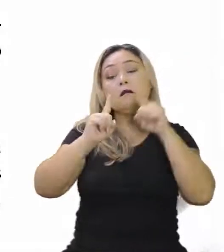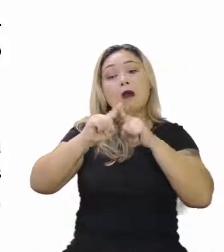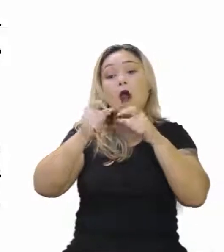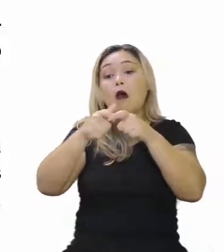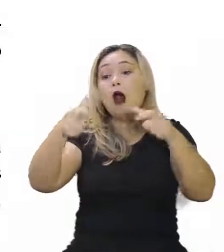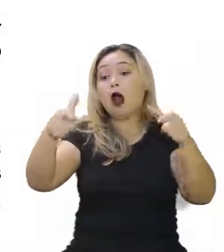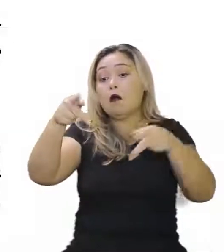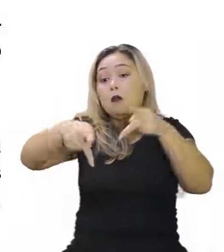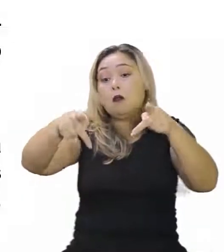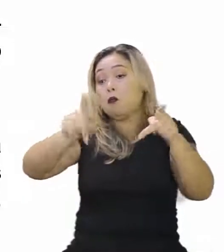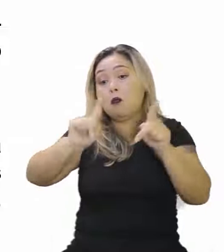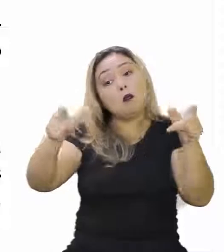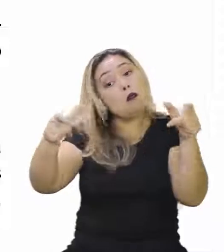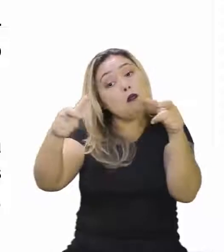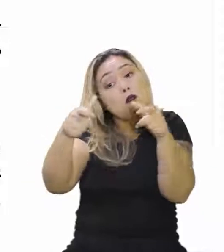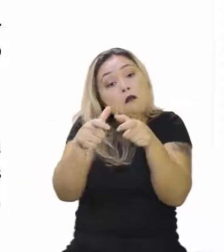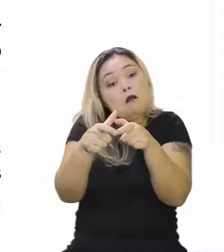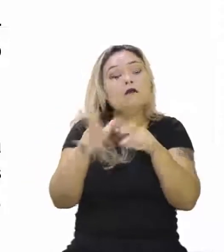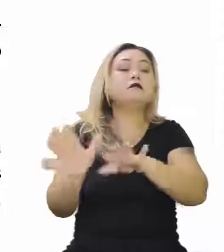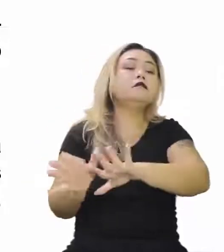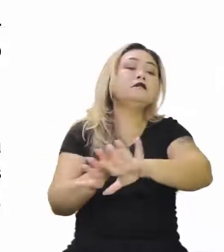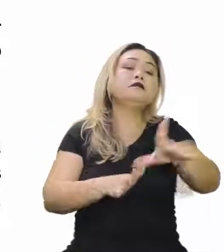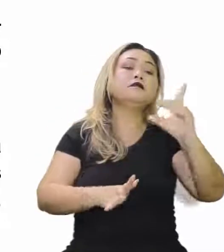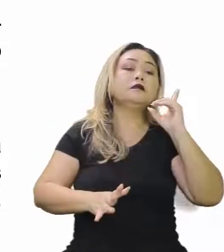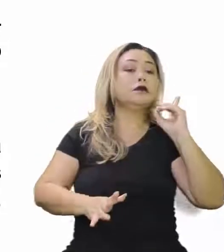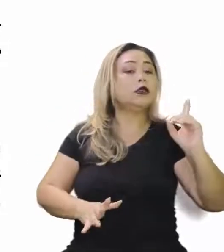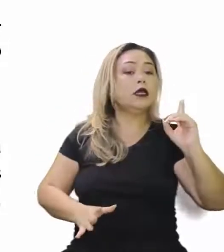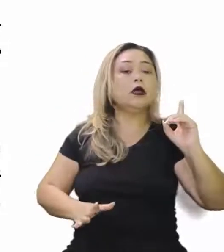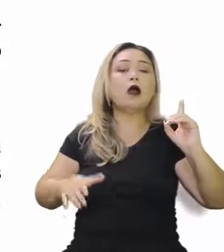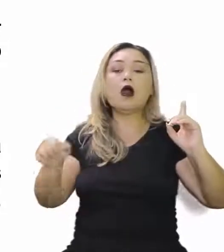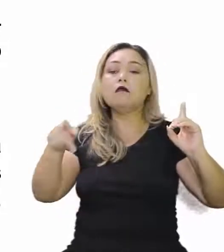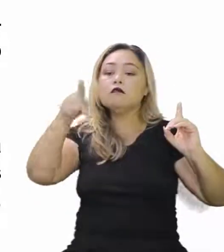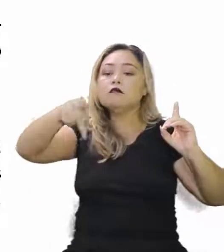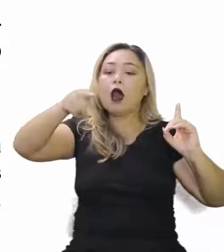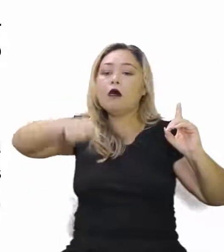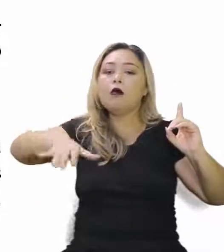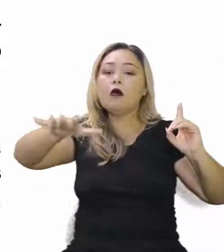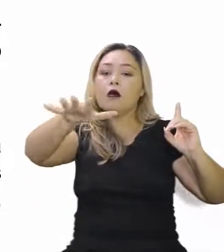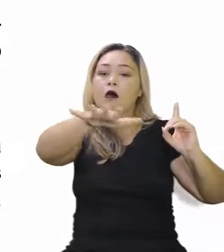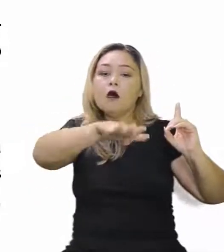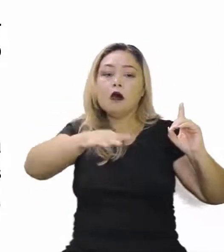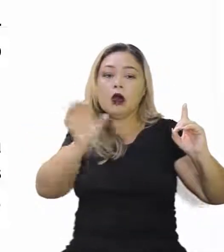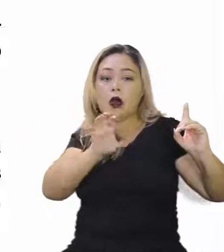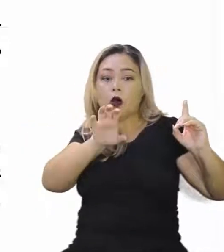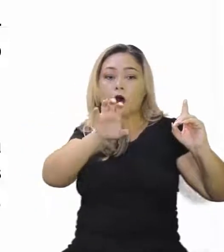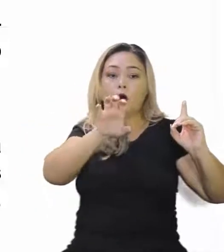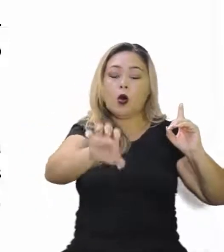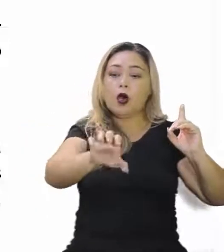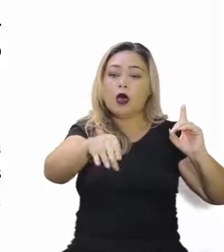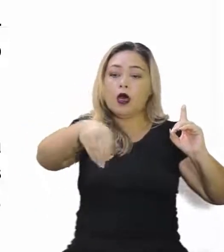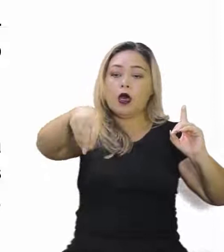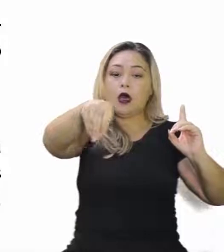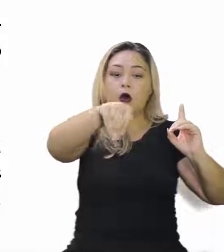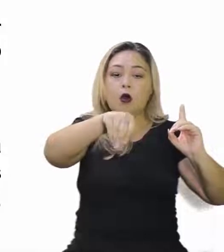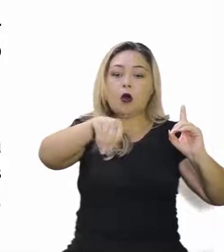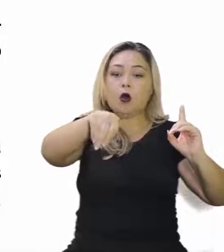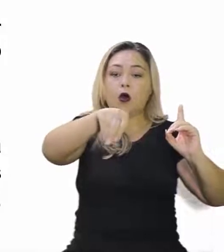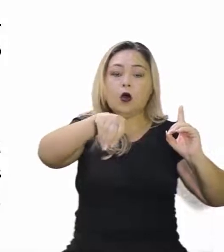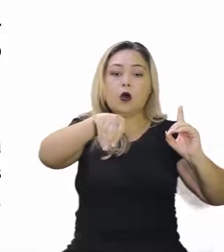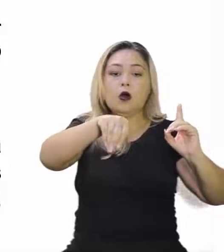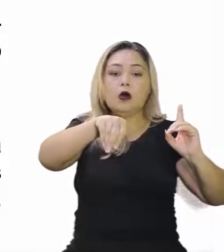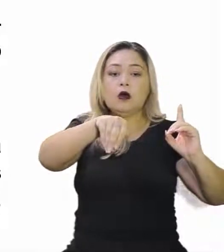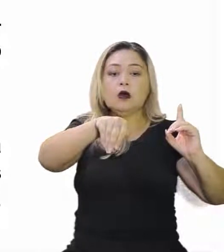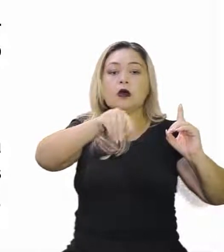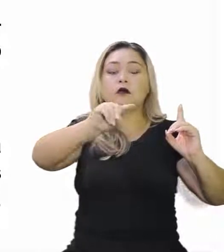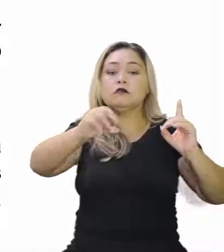D. Concentrou o povoamento na porção centro-oriental do